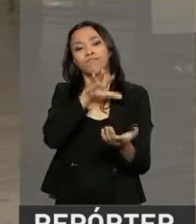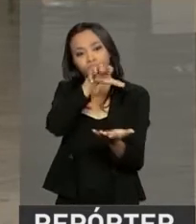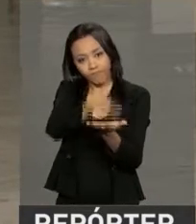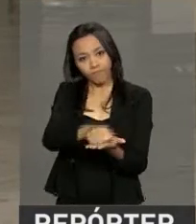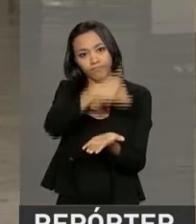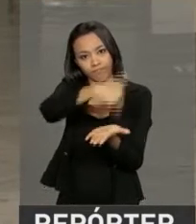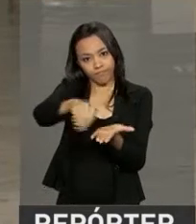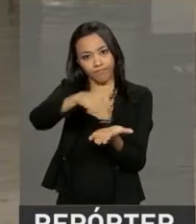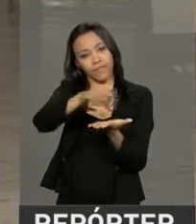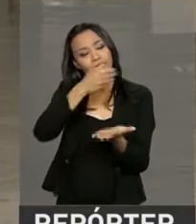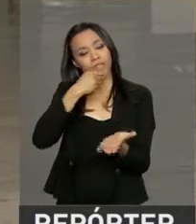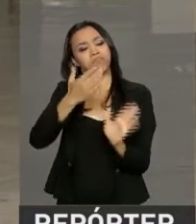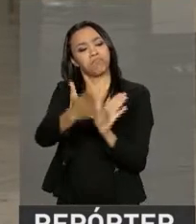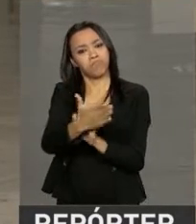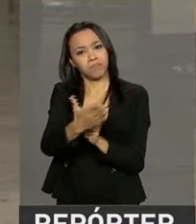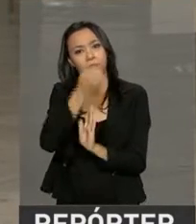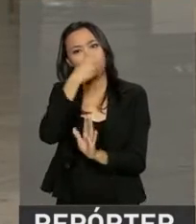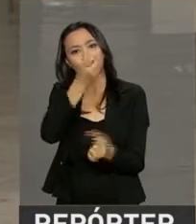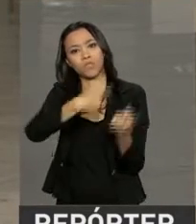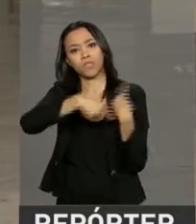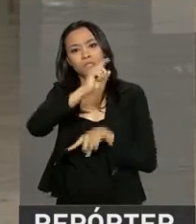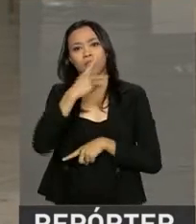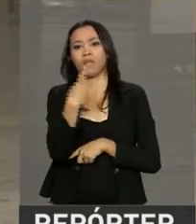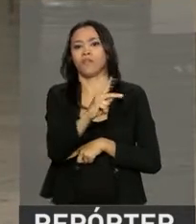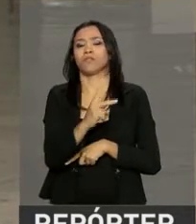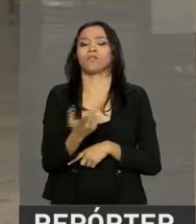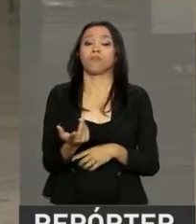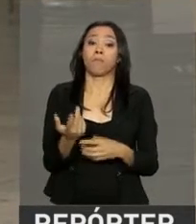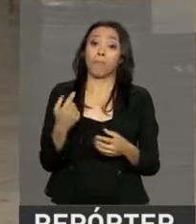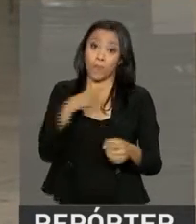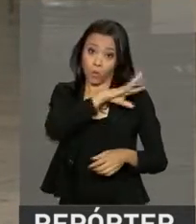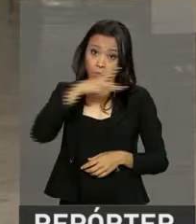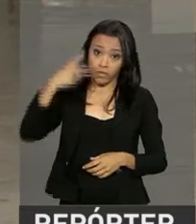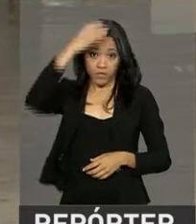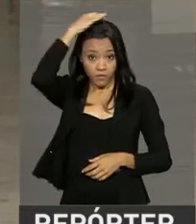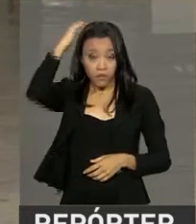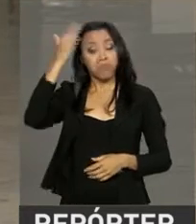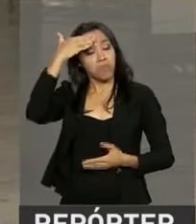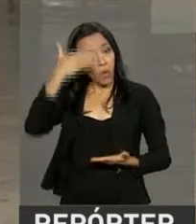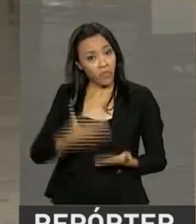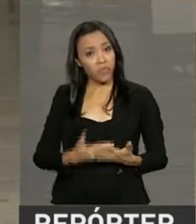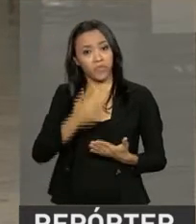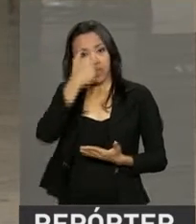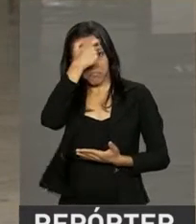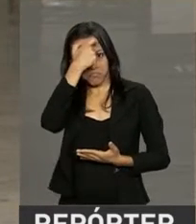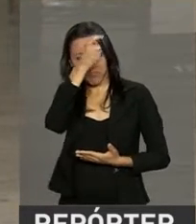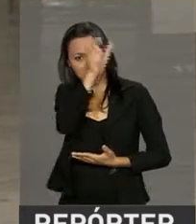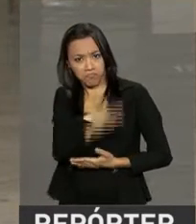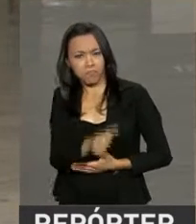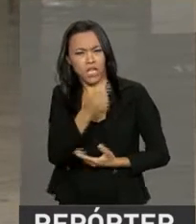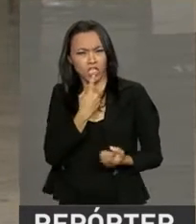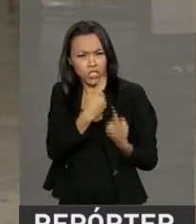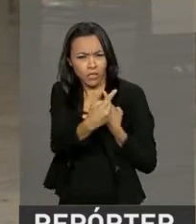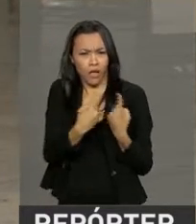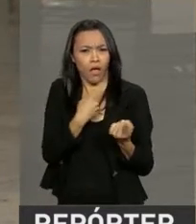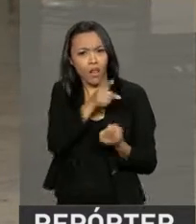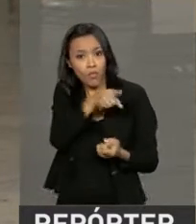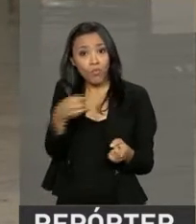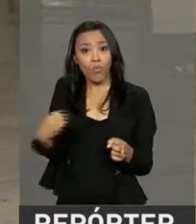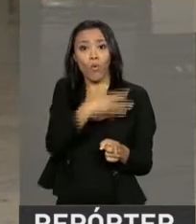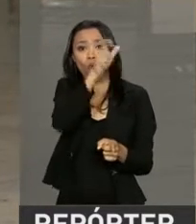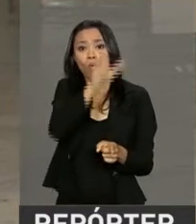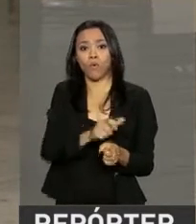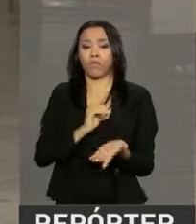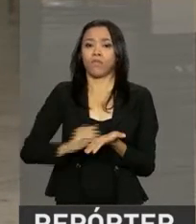cumprimentá lo e desejar pleno êxito na gestão o presidente disse confiar na capacidade de diálogo e liderança do novo secretário